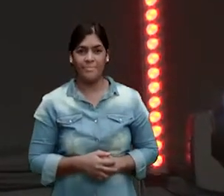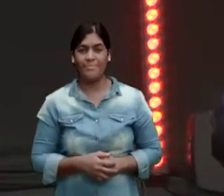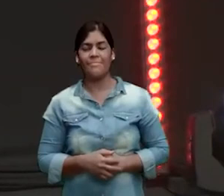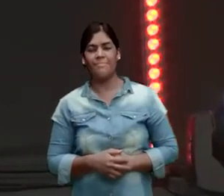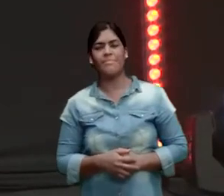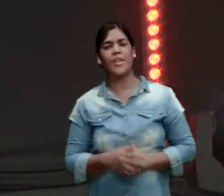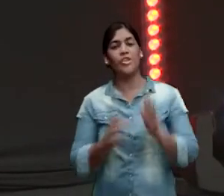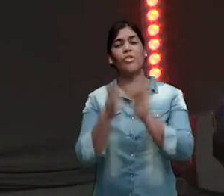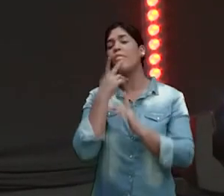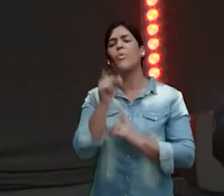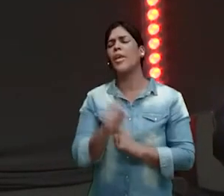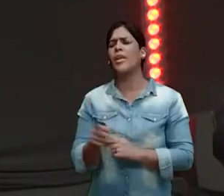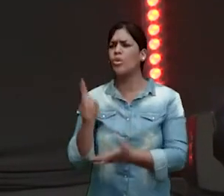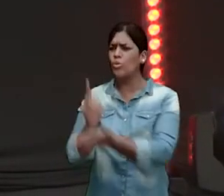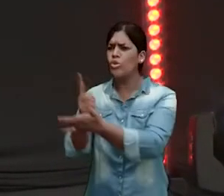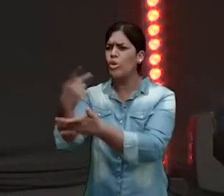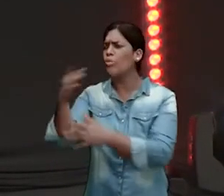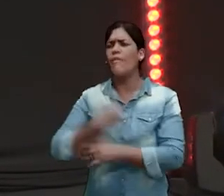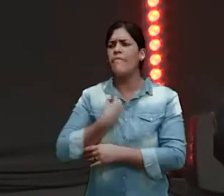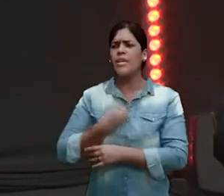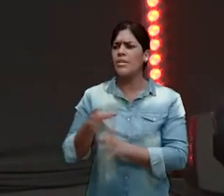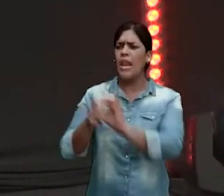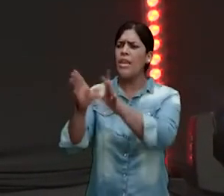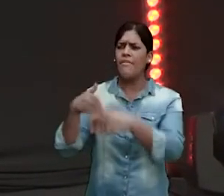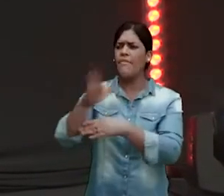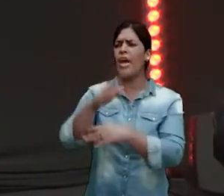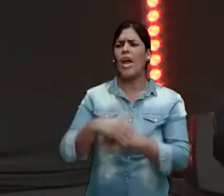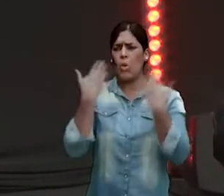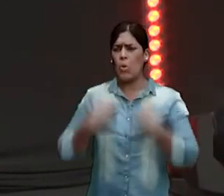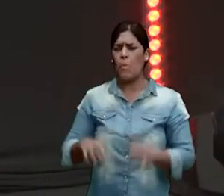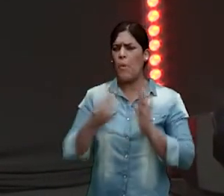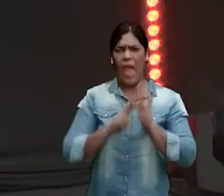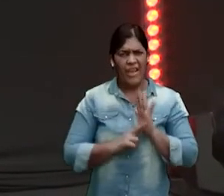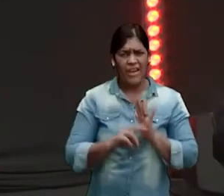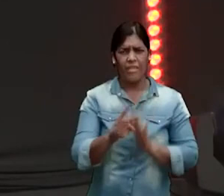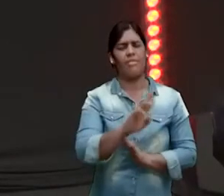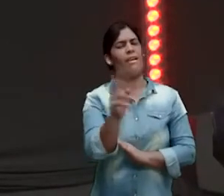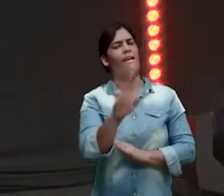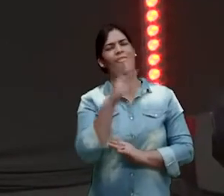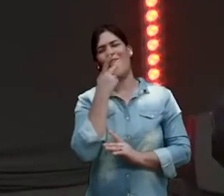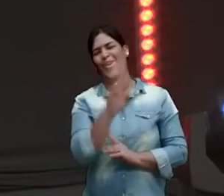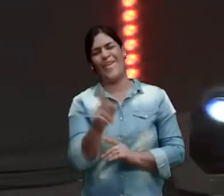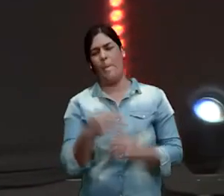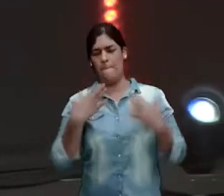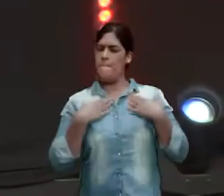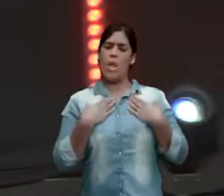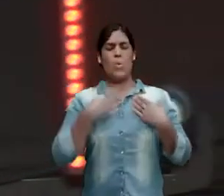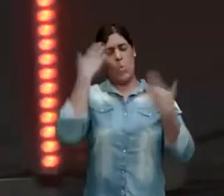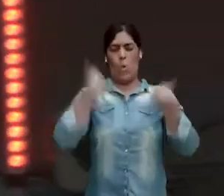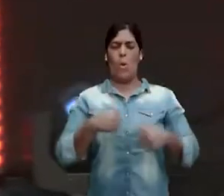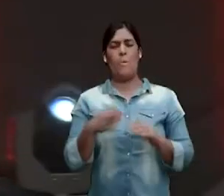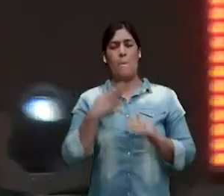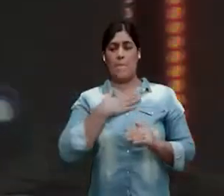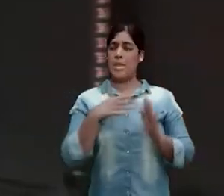E ele fala que para ela segue a tua vida a vida é tua meu corpo minhas regras não E ele